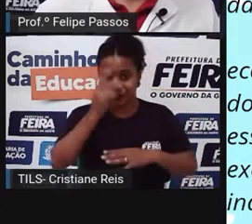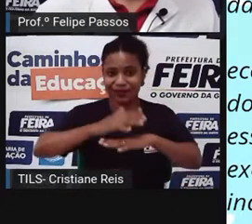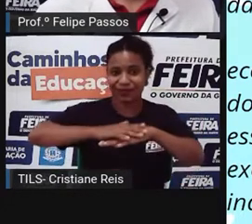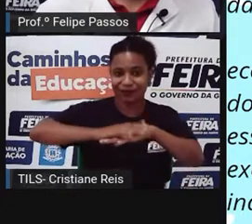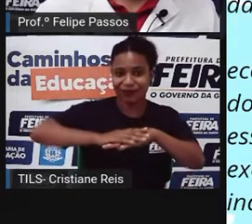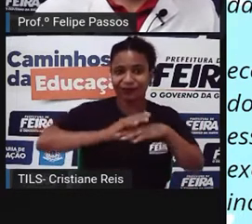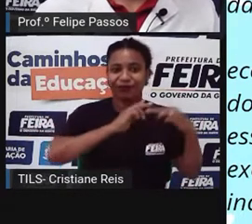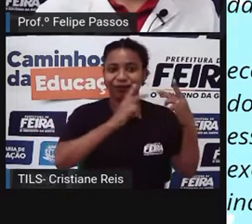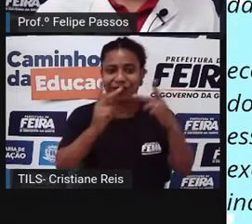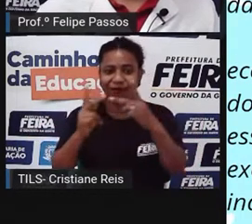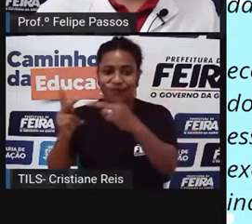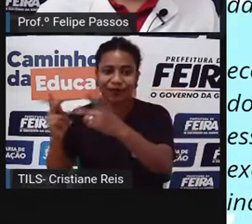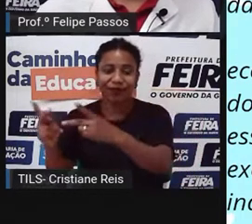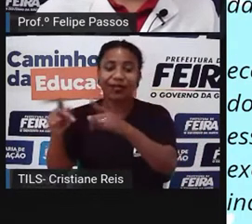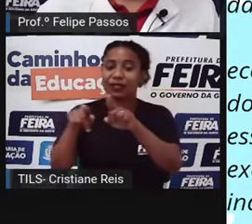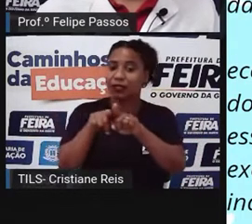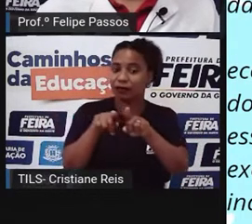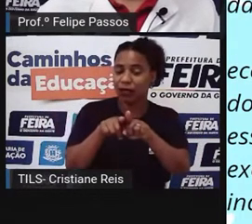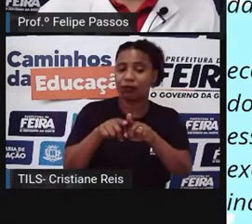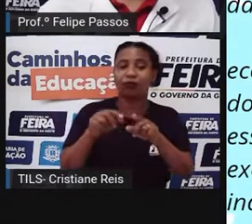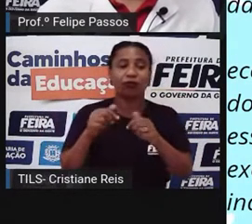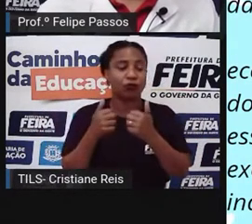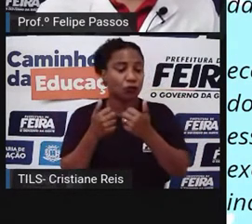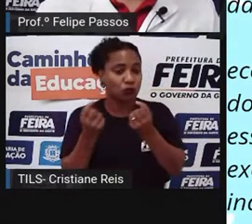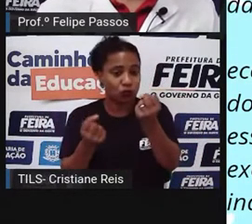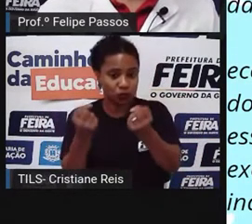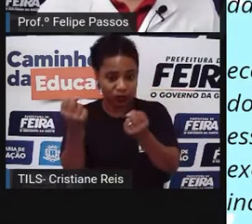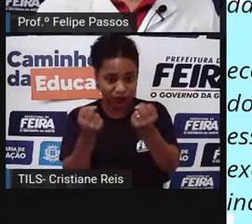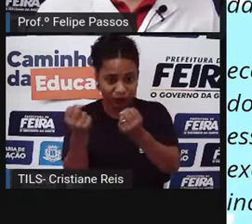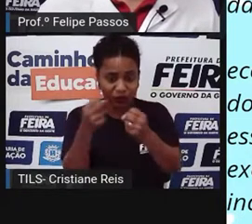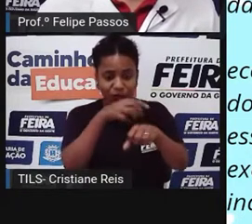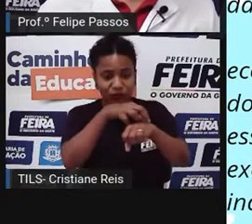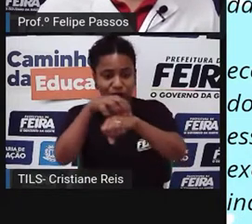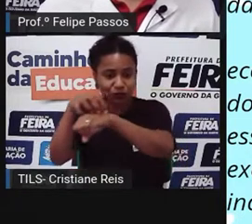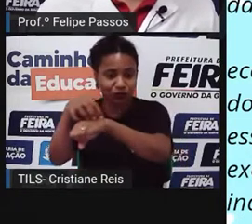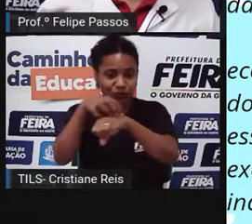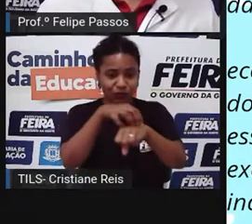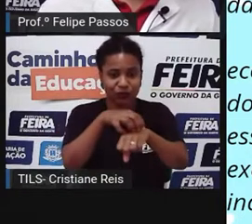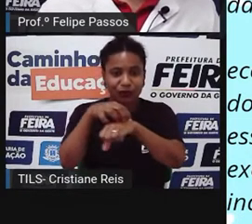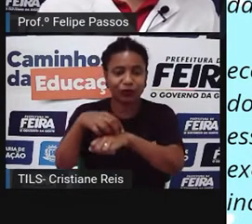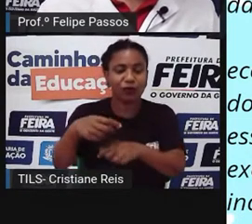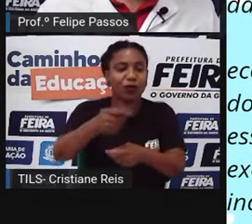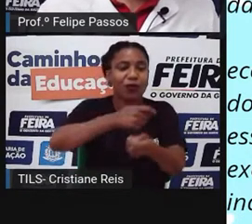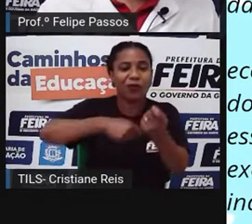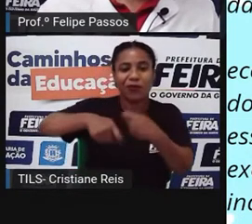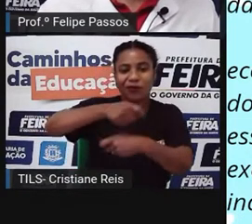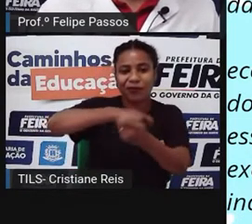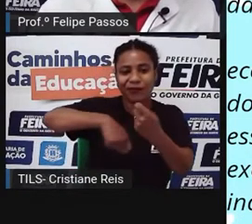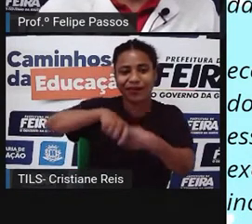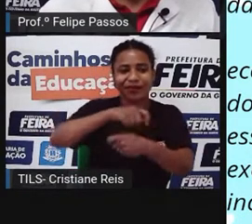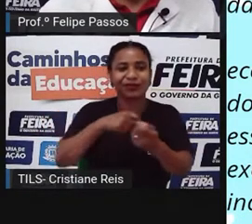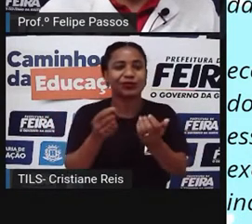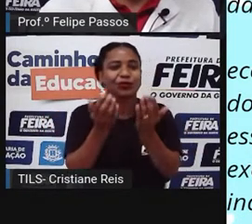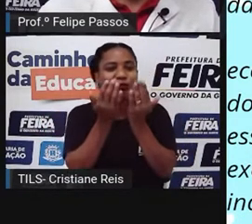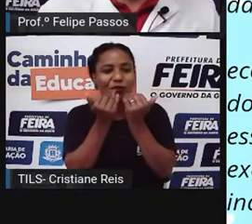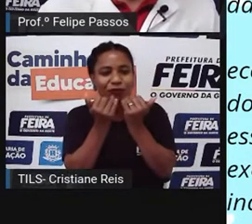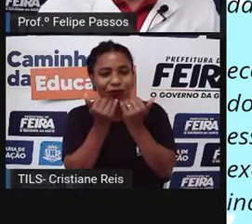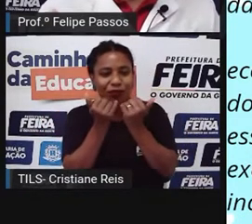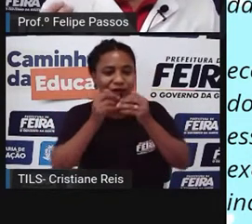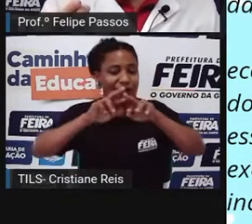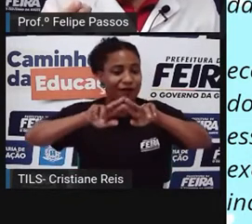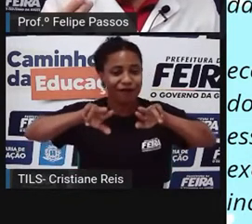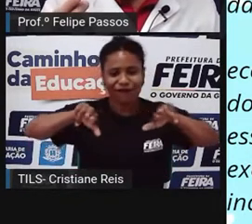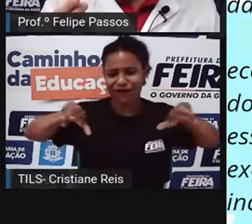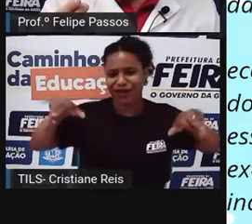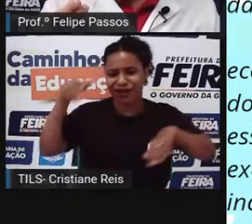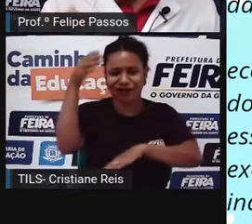transportes, hospedagem e comércio. Então, essa pessoa que sai da sua cidade para visitar uma outra cidade, um outro país, ela